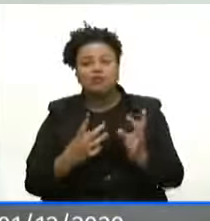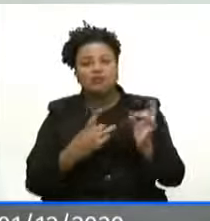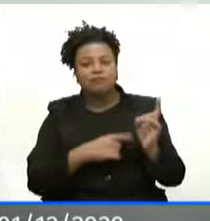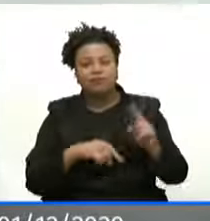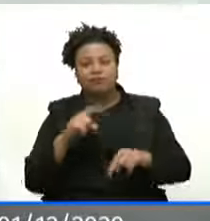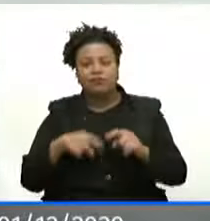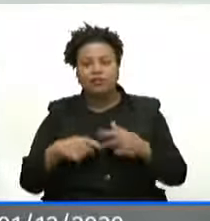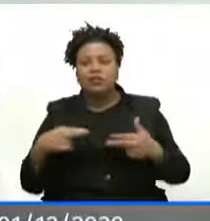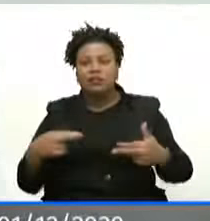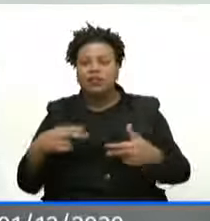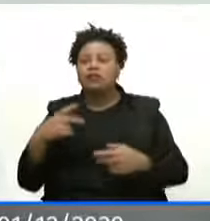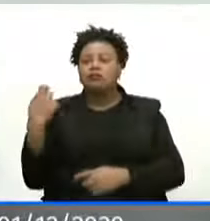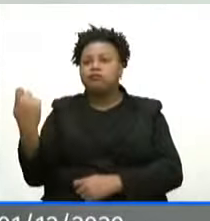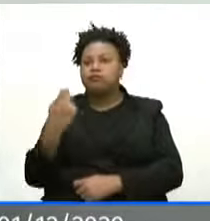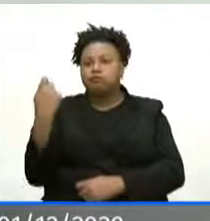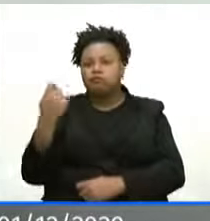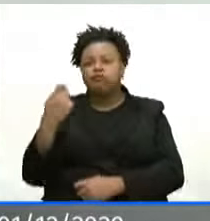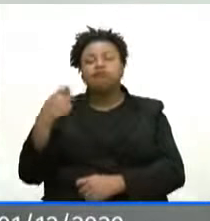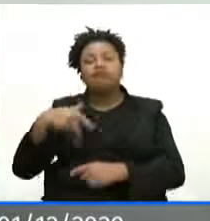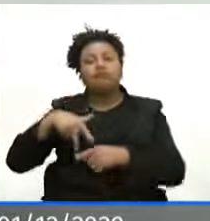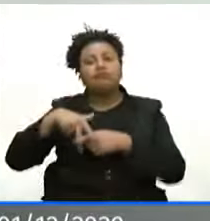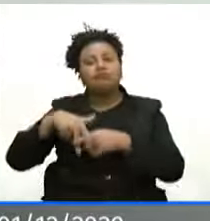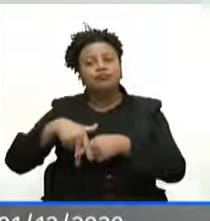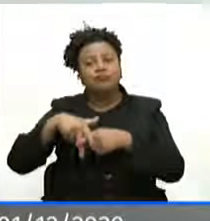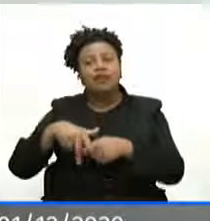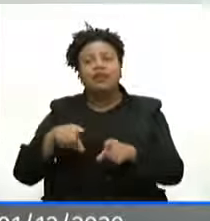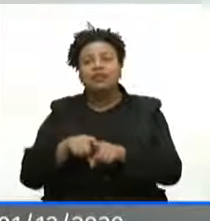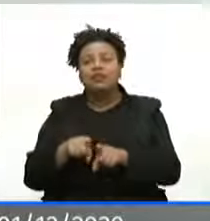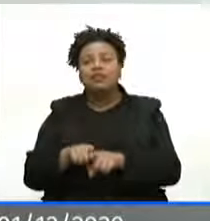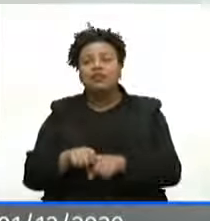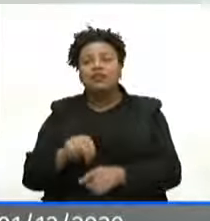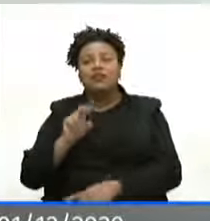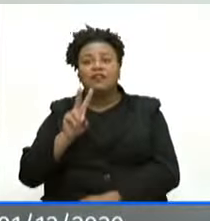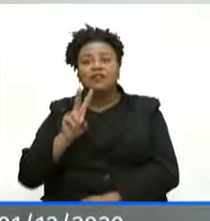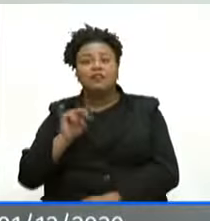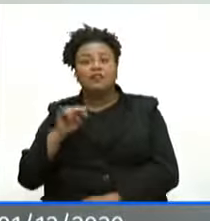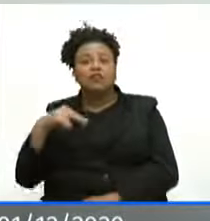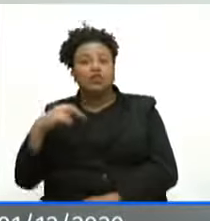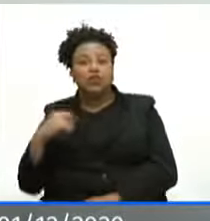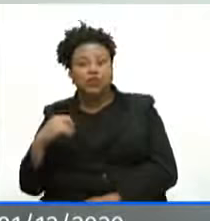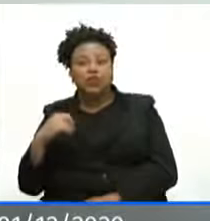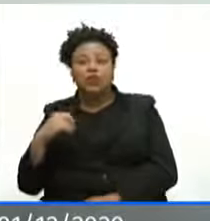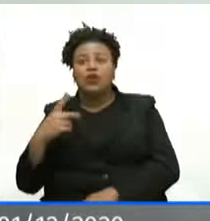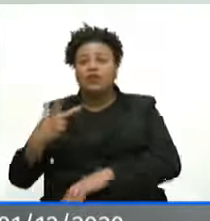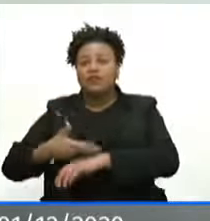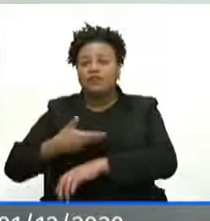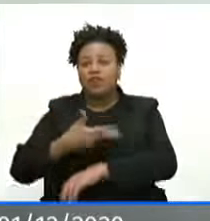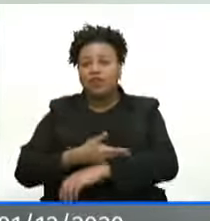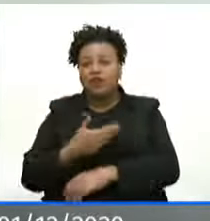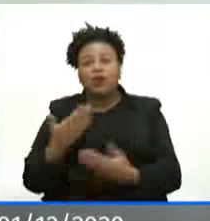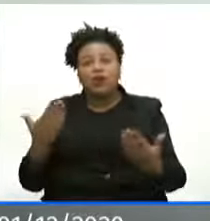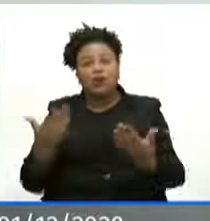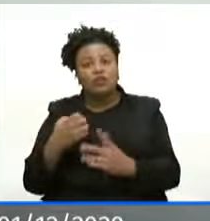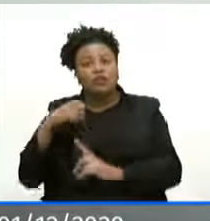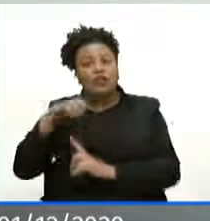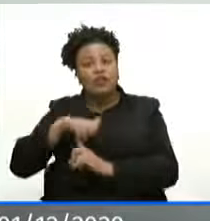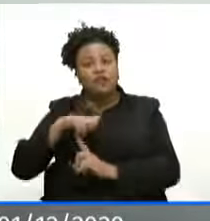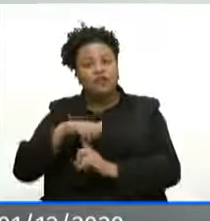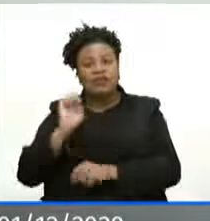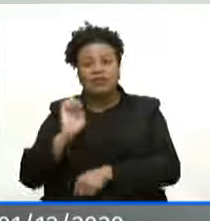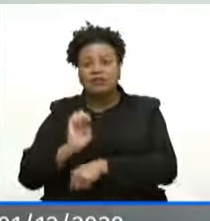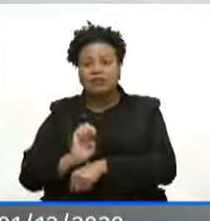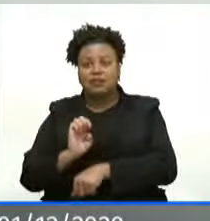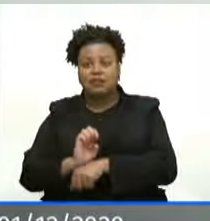a geneteada, o criolaço e a vinovelha. Hoje, a Fiovelha, feira